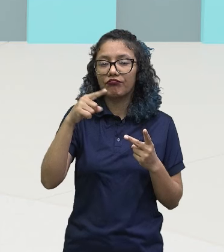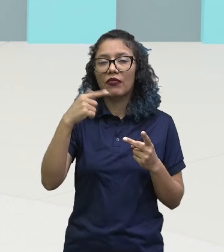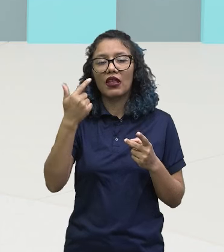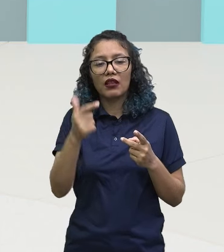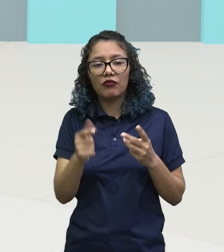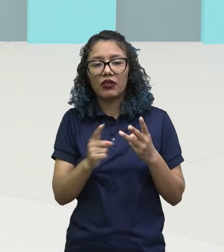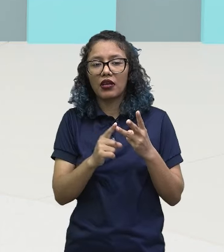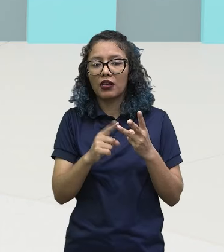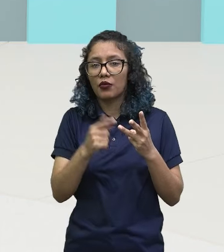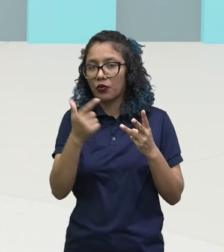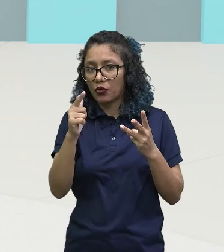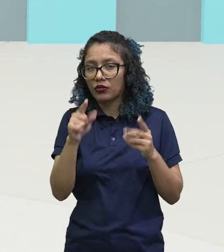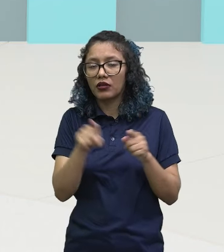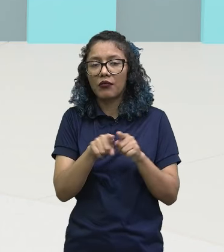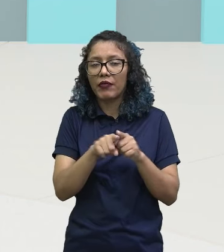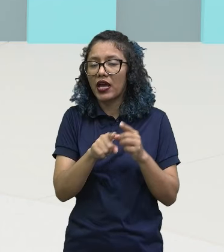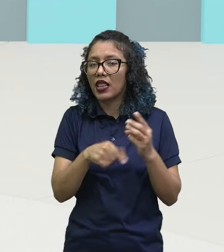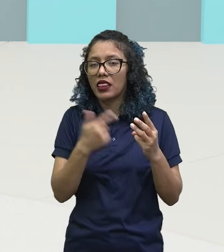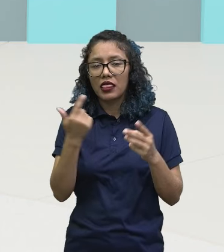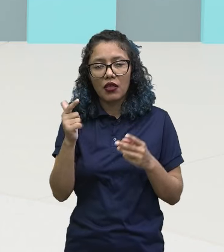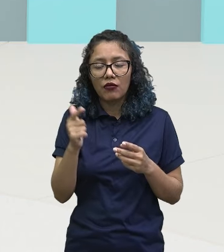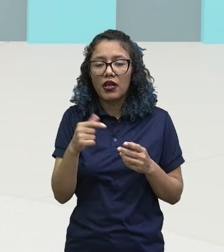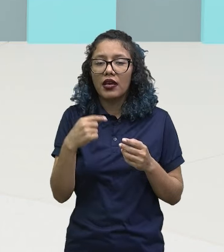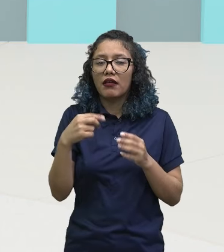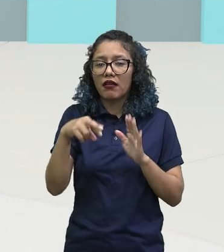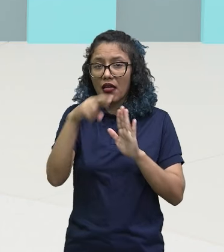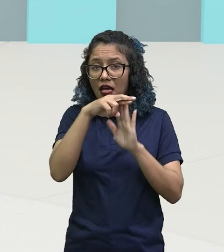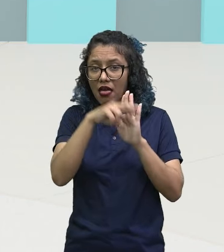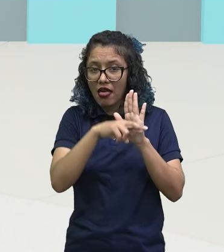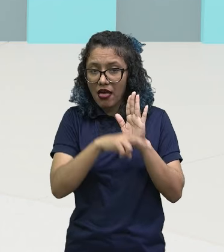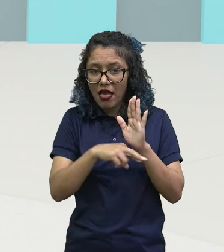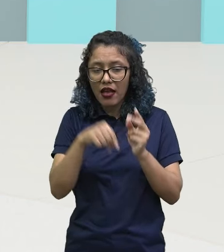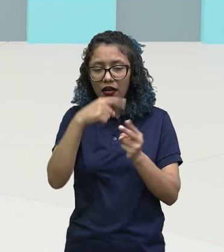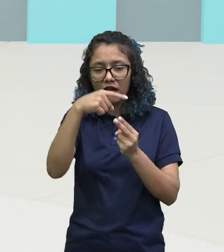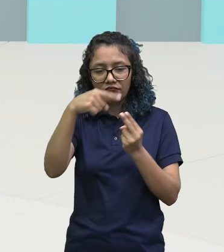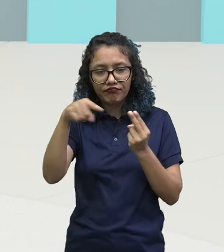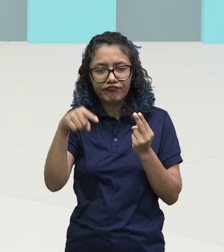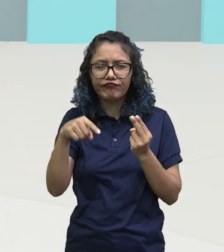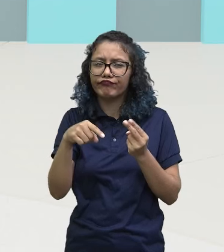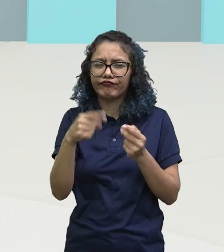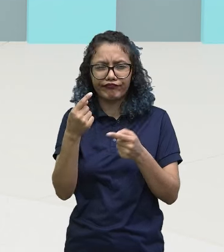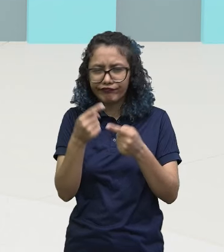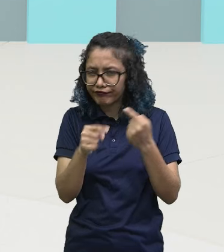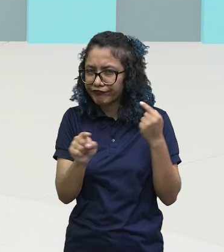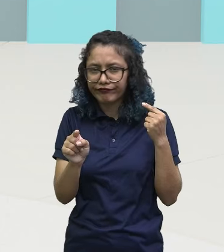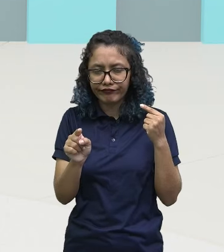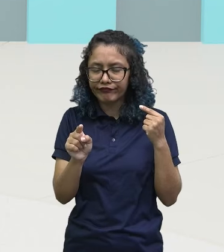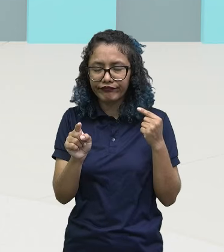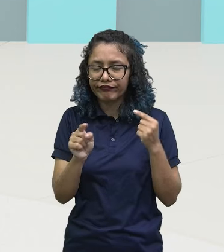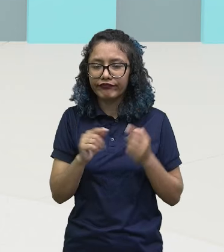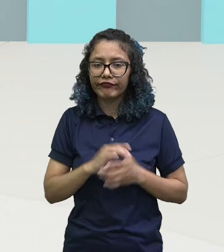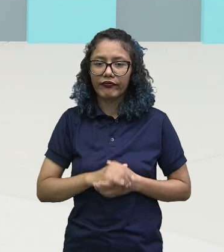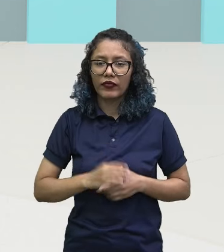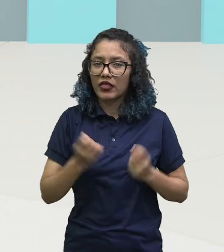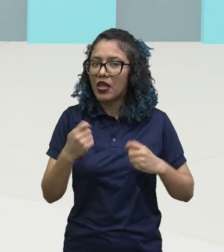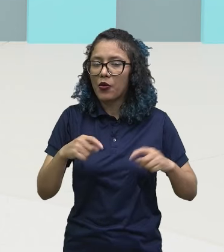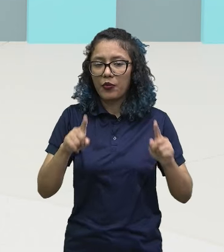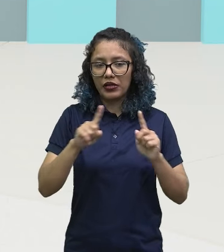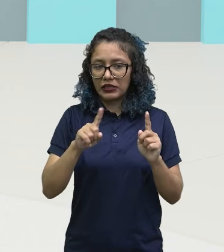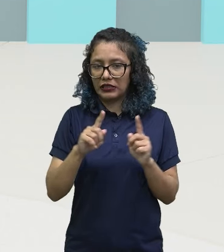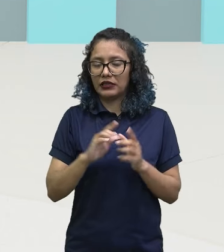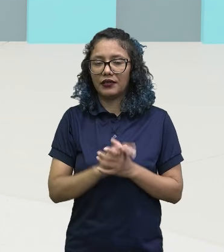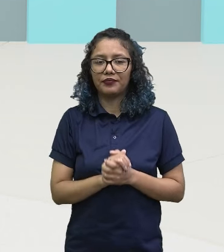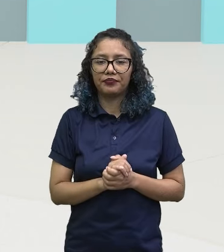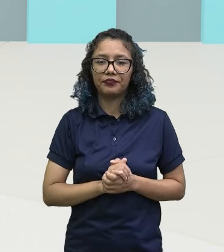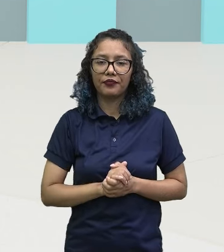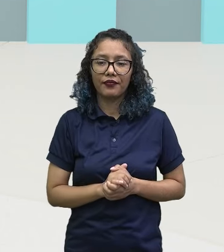como corrida, porque não entram nas regras que, de fato, vão apresentar ali, vão exigir o acento gráfico, tá bom?